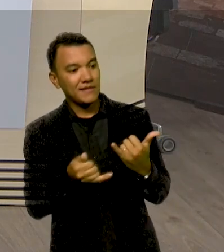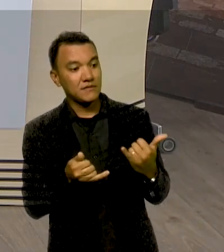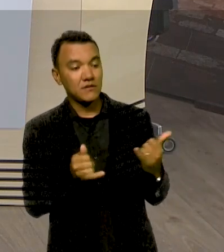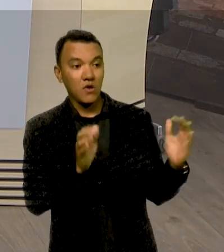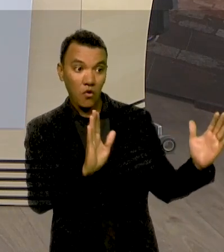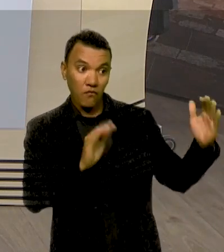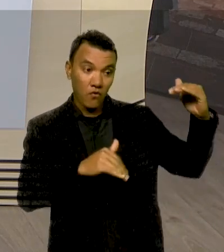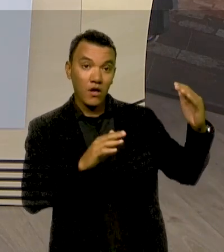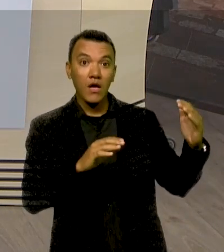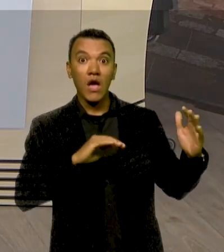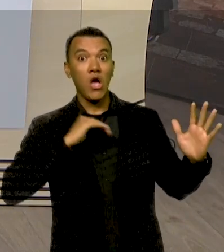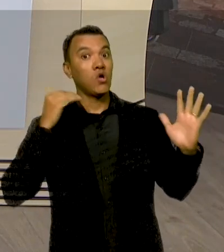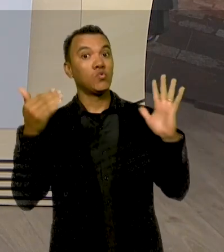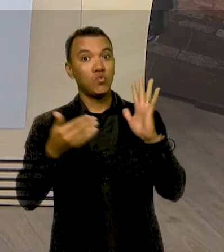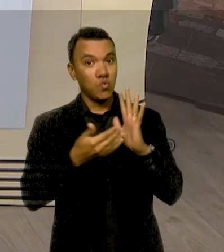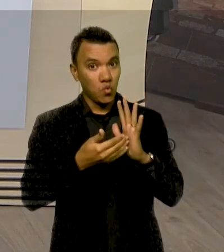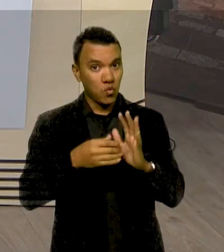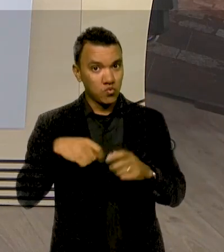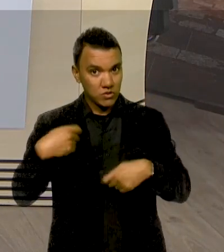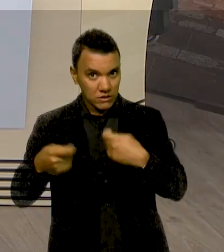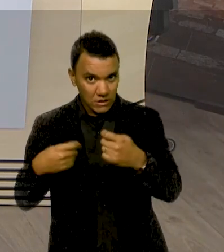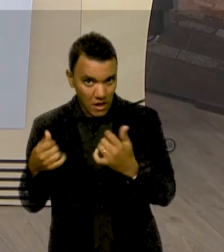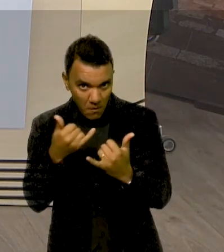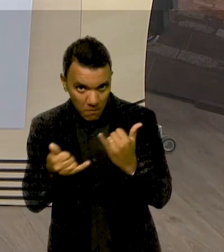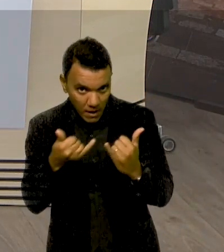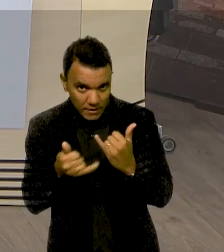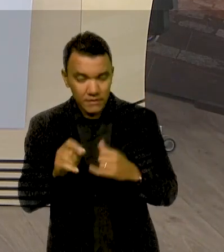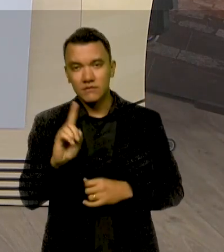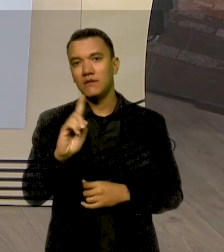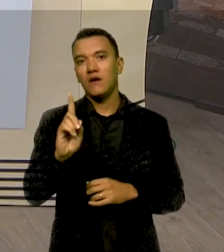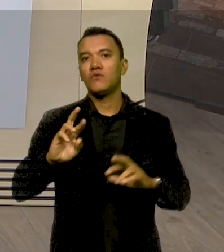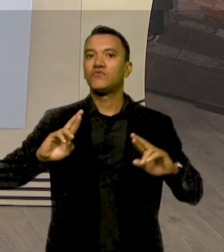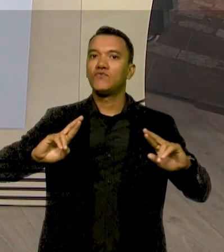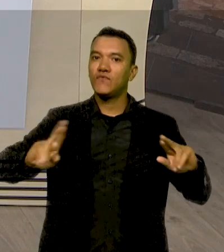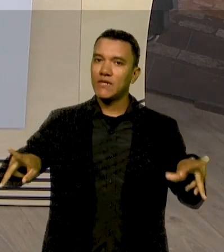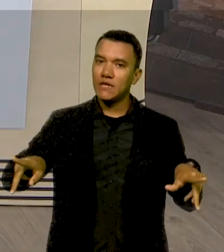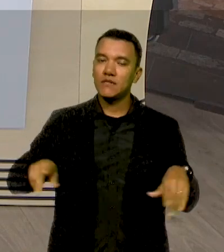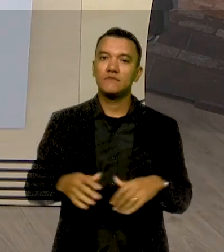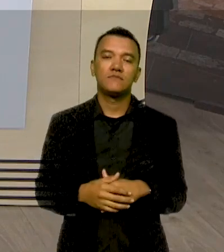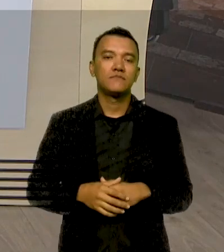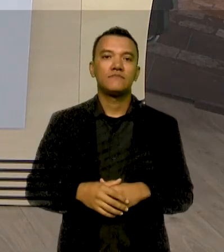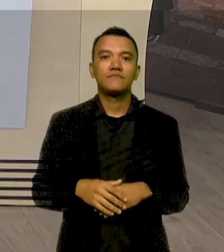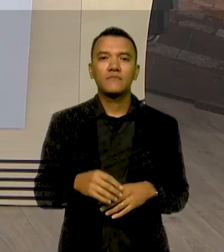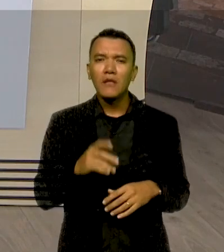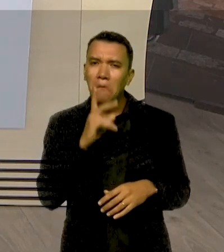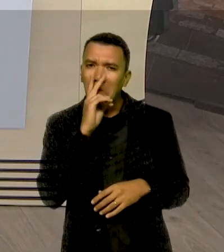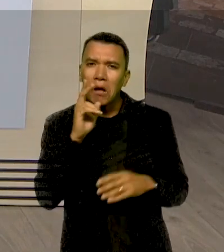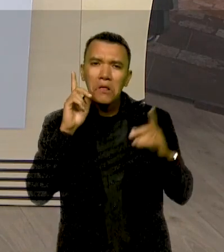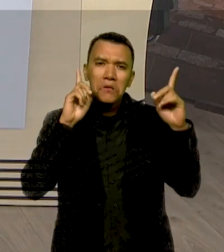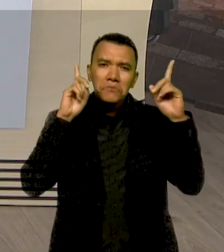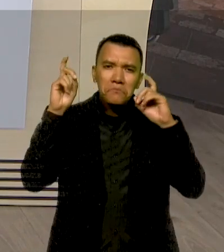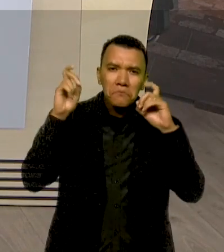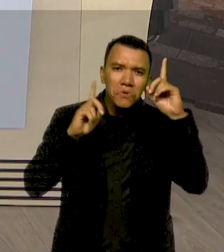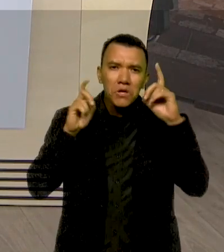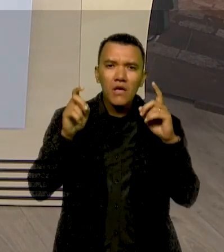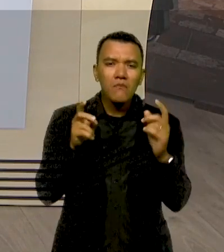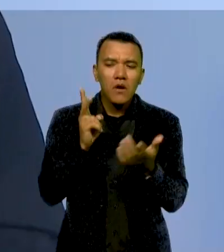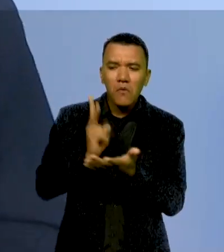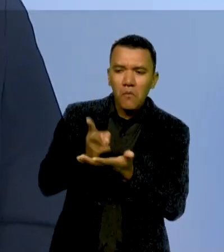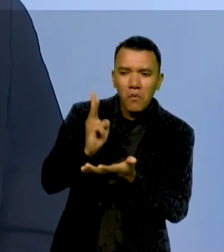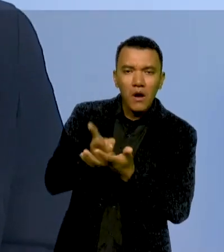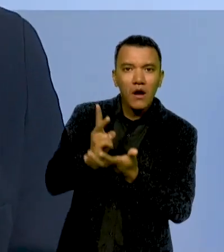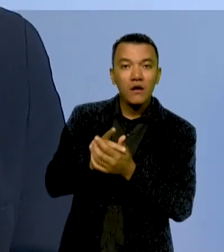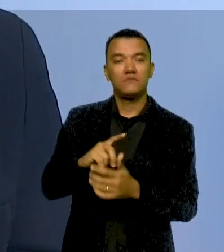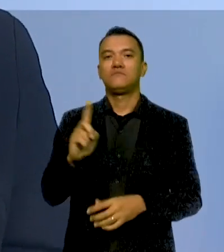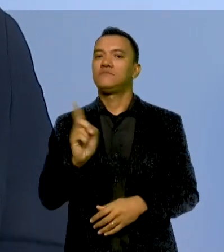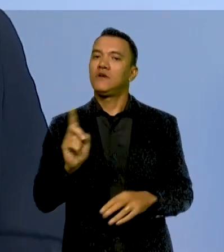deixar claro que não são todos, porque também há muitas pessoas que falam, mas é tudo igual, isso aqui que eu estou vendo é sempre tudo igual, é tudo muito icônico,